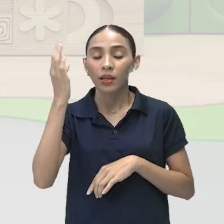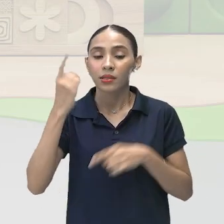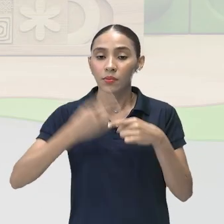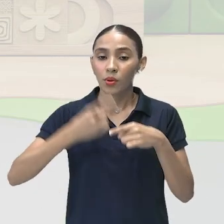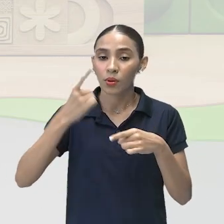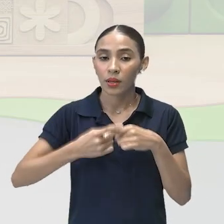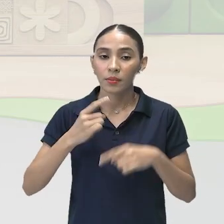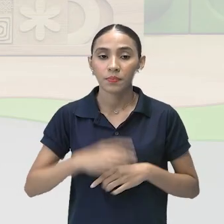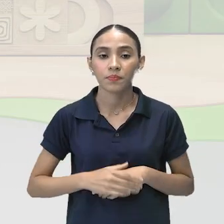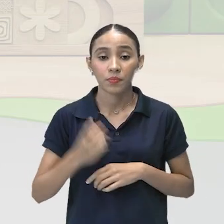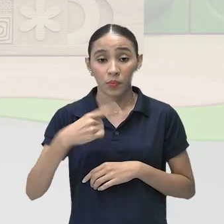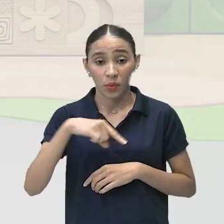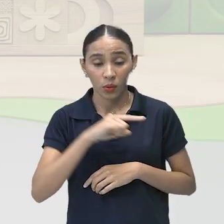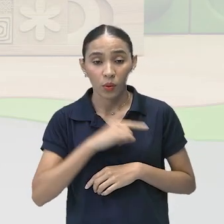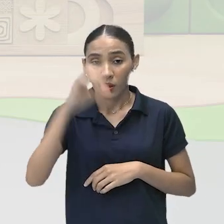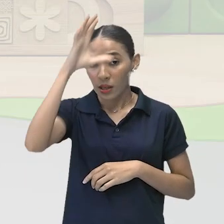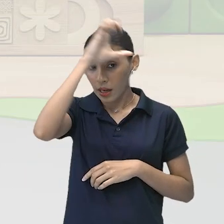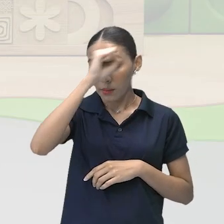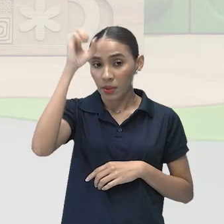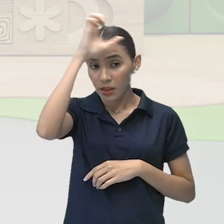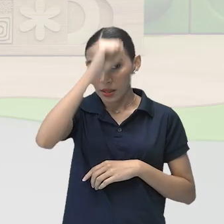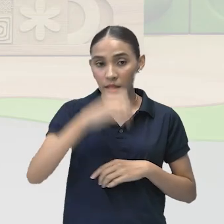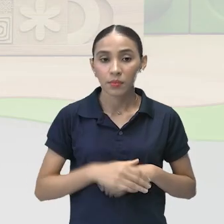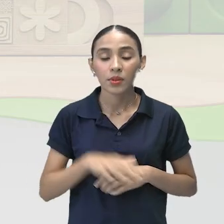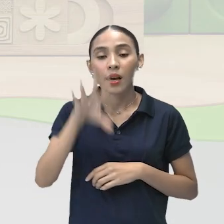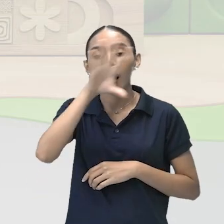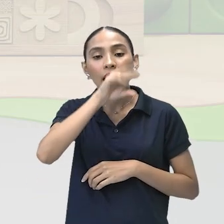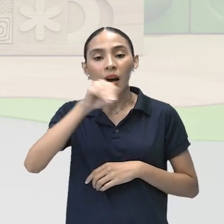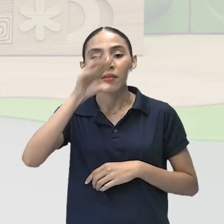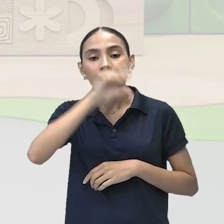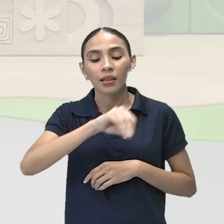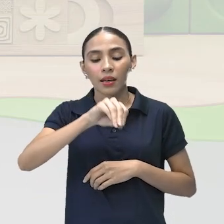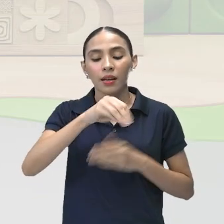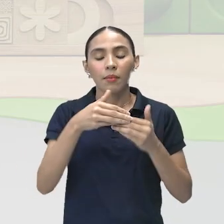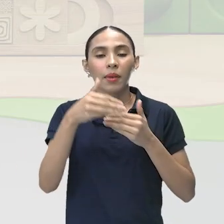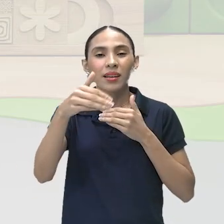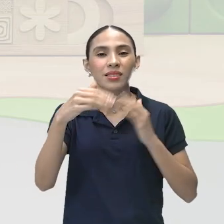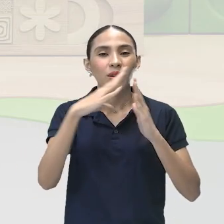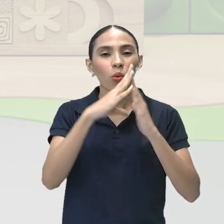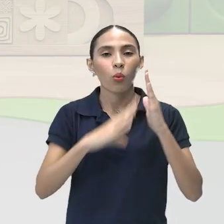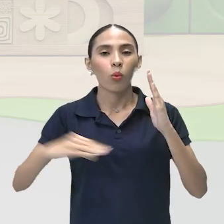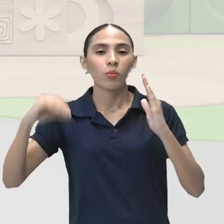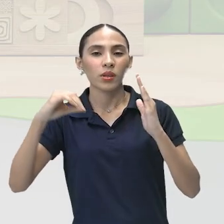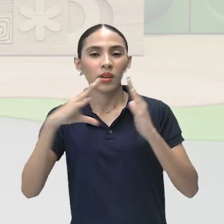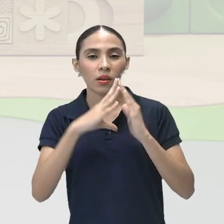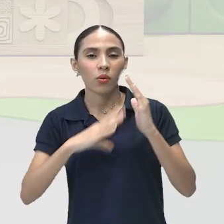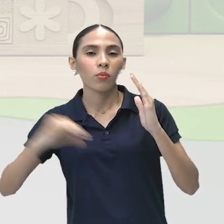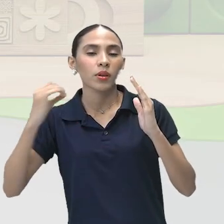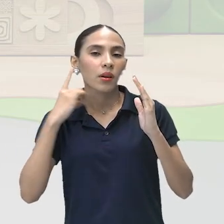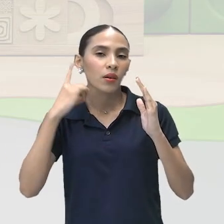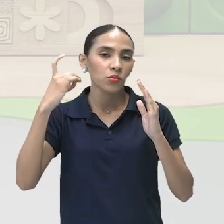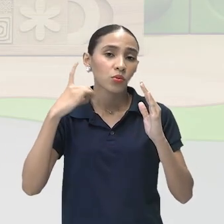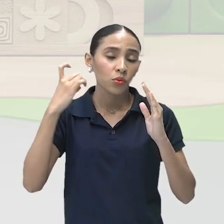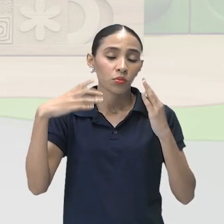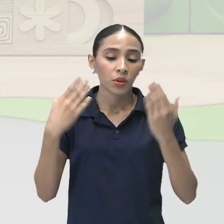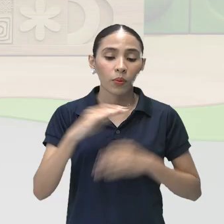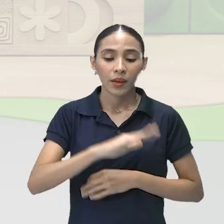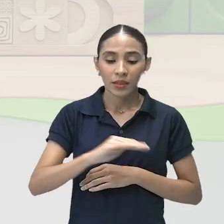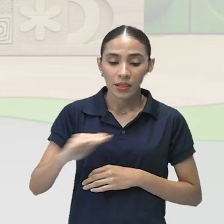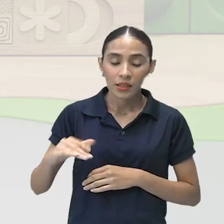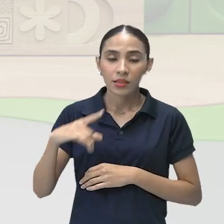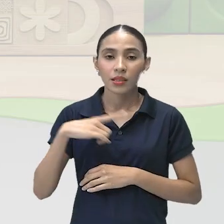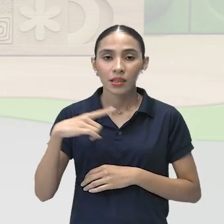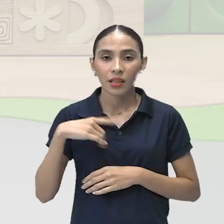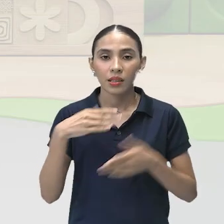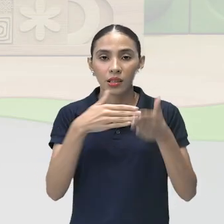porque nós aprendemos a falar a partir da imitação dos sons que ouvimos. E como essas crianças, elas têm